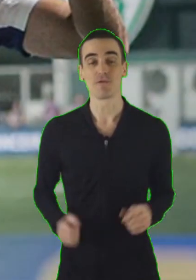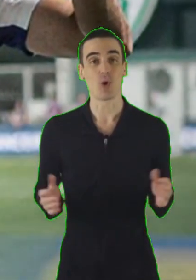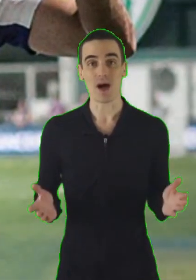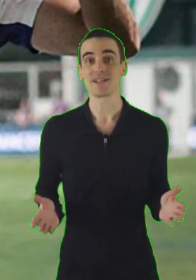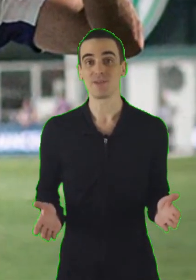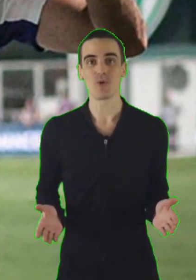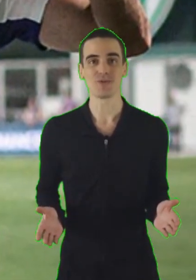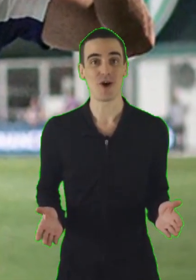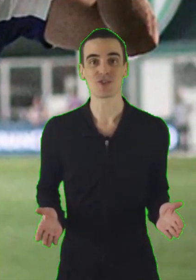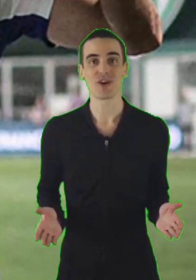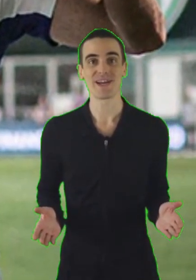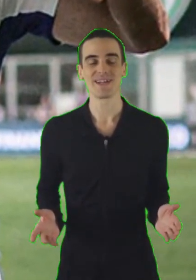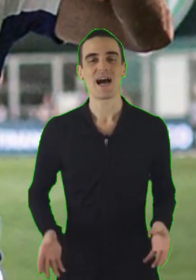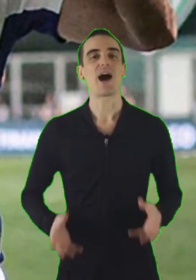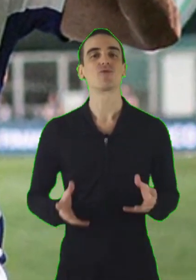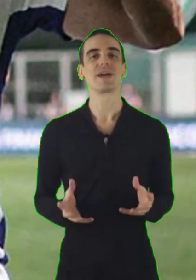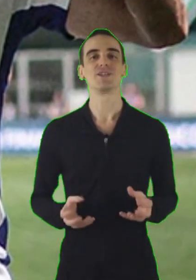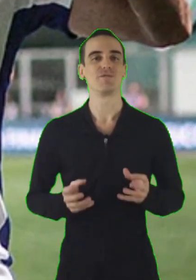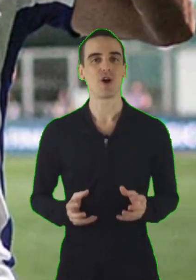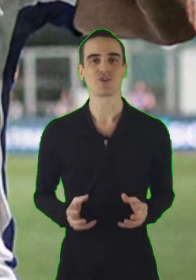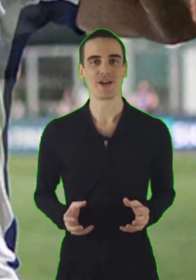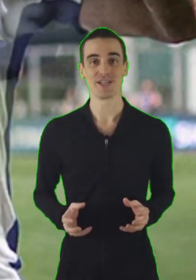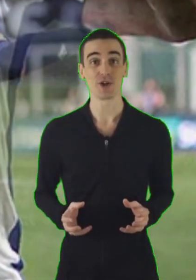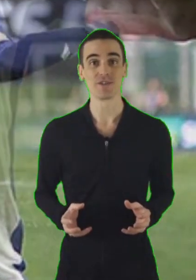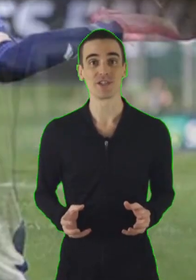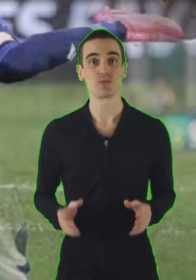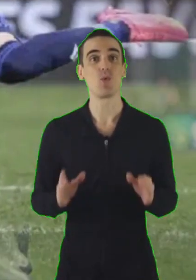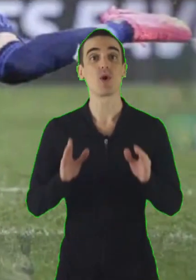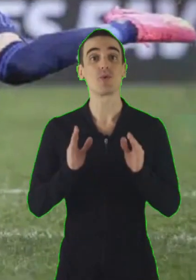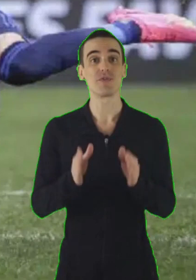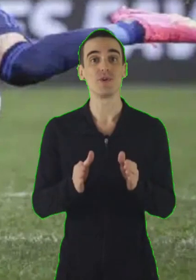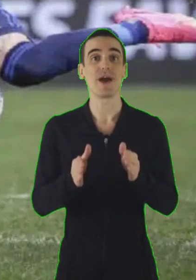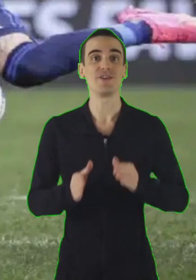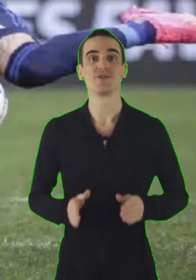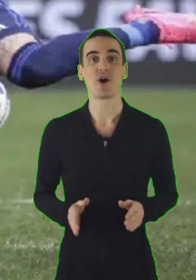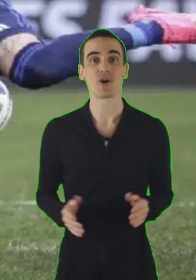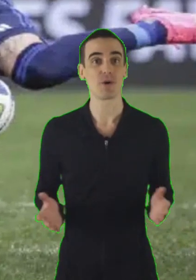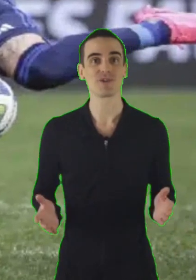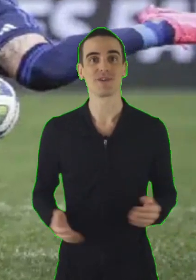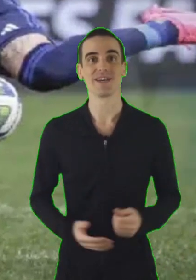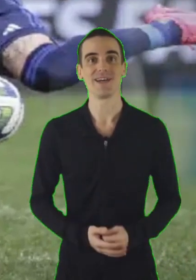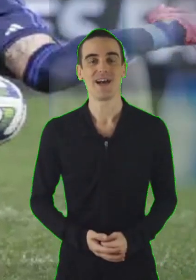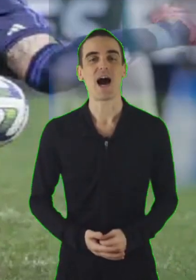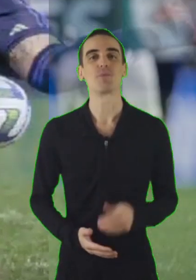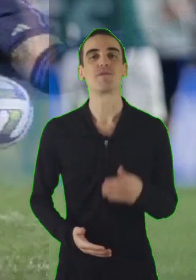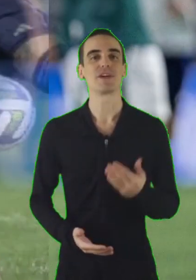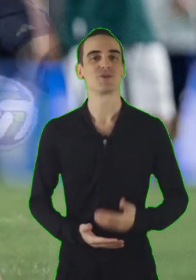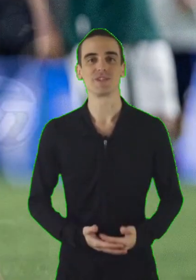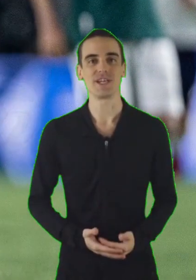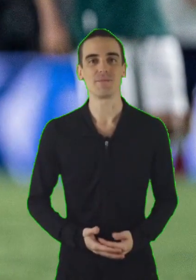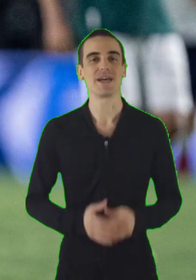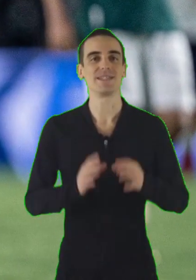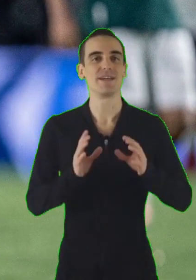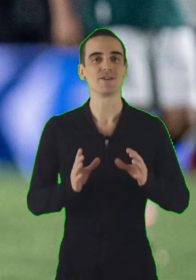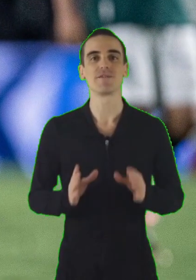E aí, torcedor? O que achou do desempenho da Raposa no jogo diante do Goiás? Deixe sua opinião nos comentários.